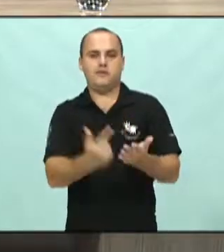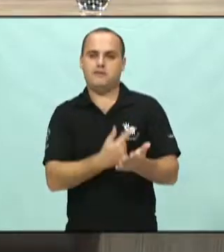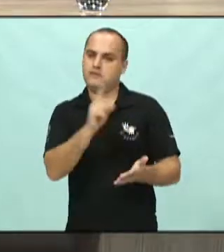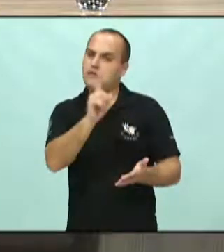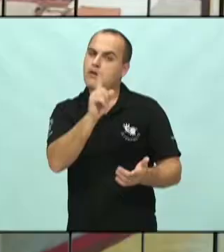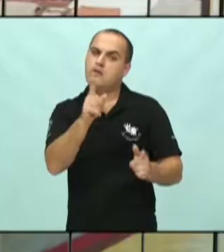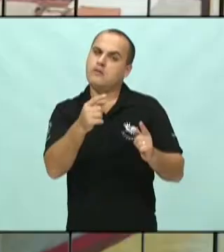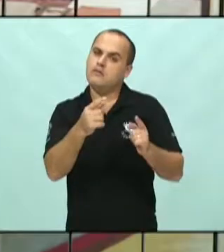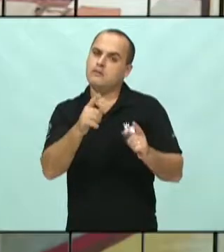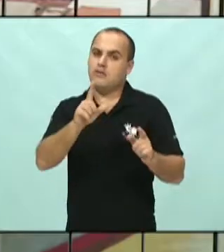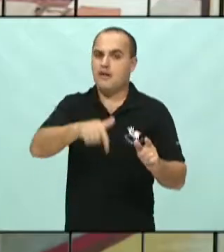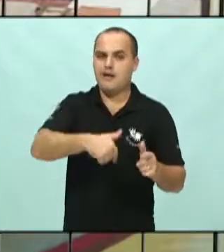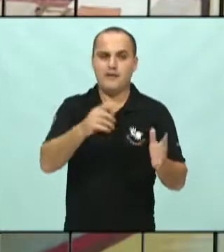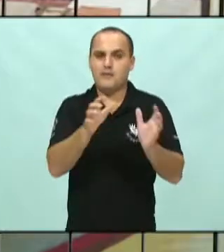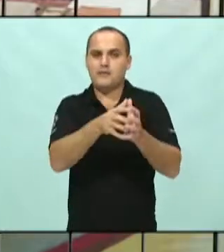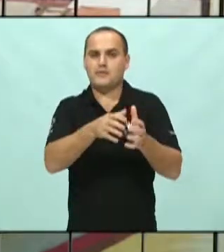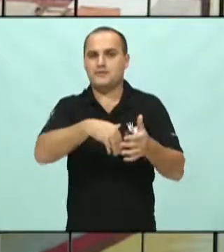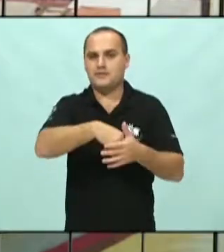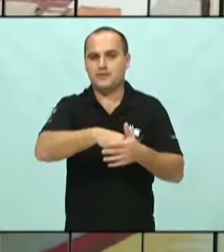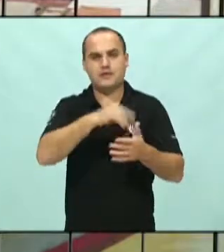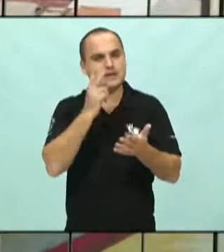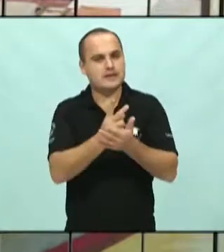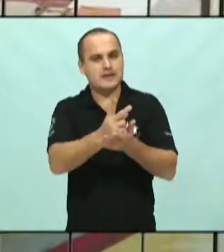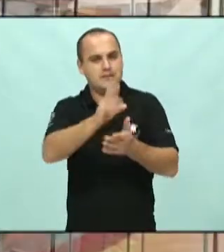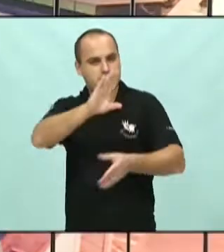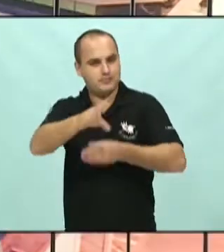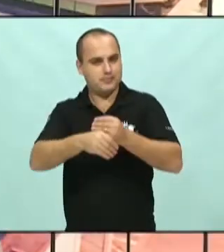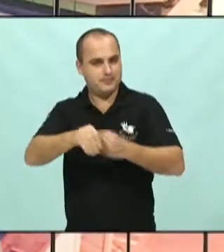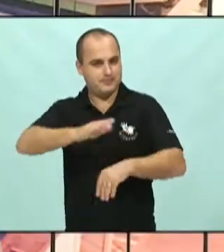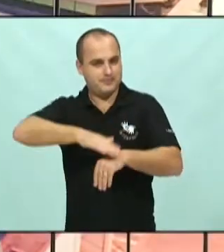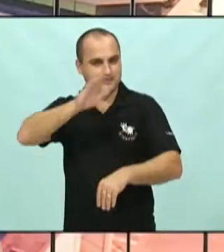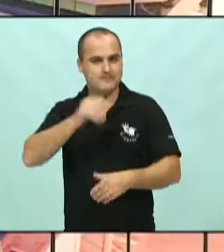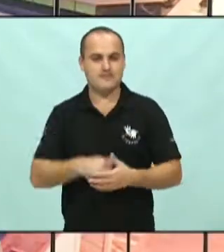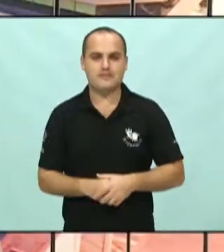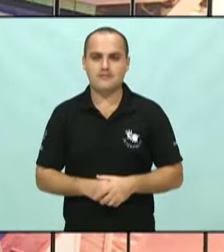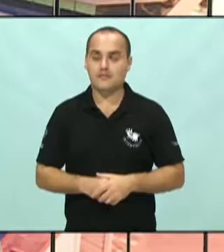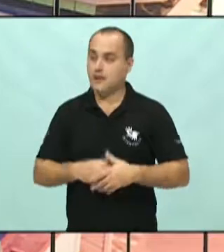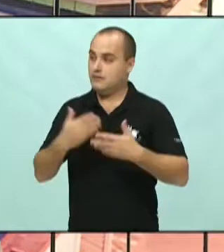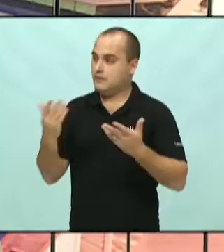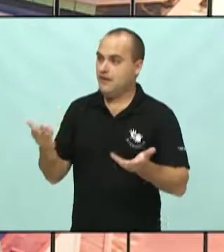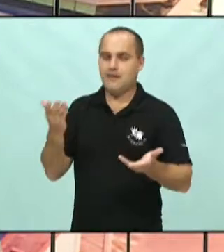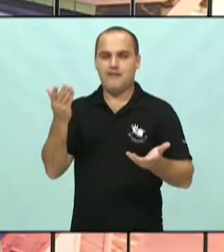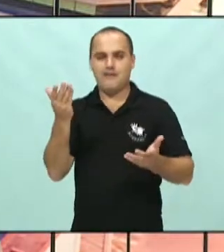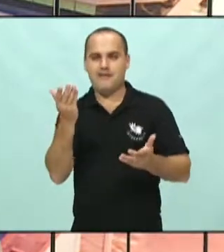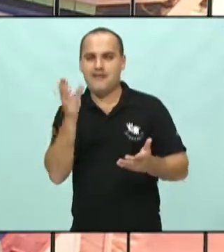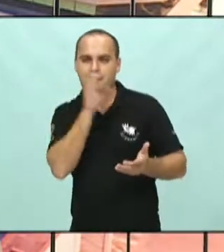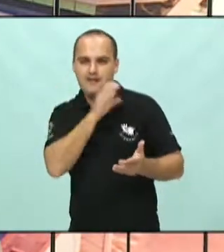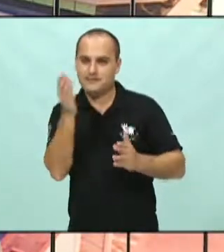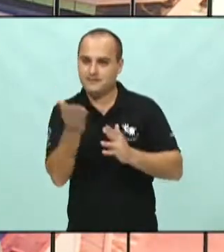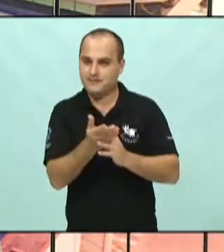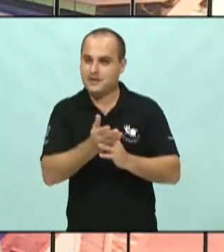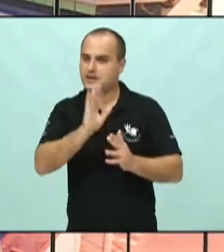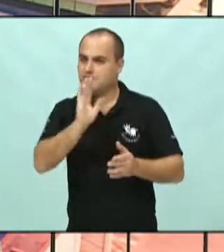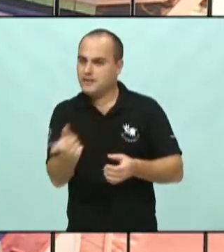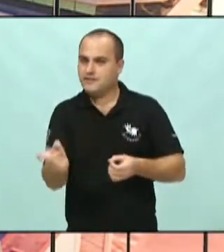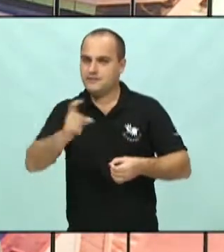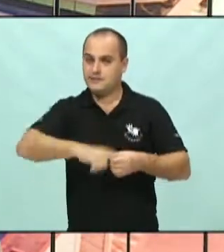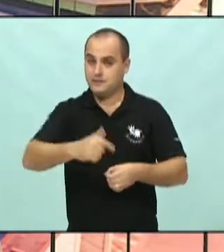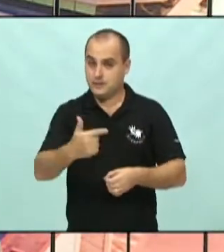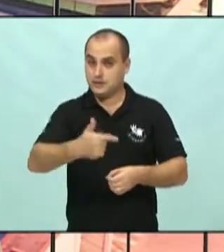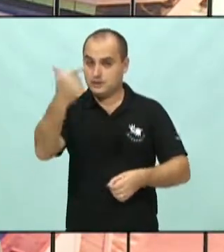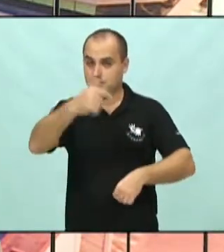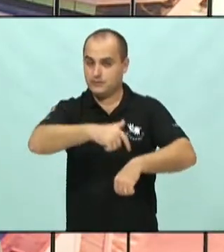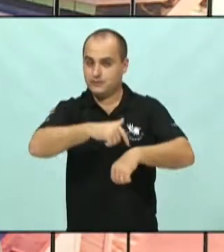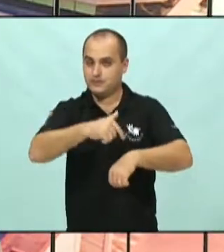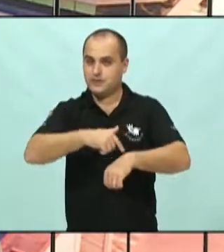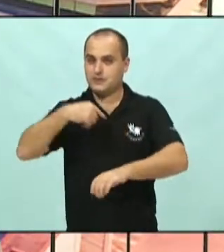de futebol, sempre tem a possibilidade de acrescentar. Bom, nós vamos fazer um rápido intervalo, já já nós voltamos com o segundo